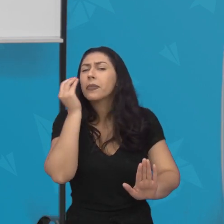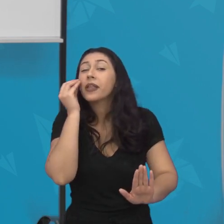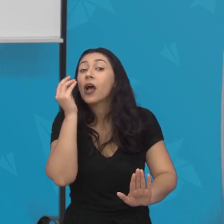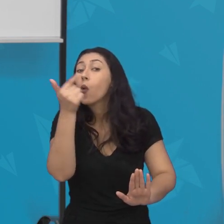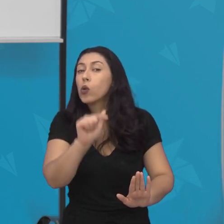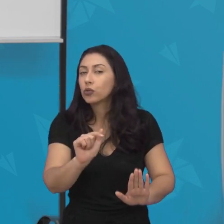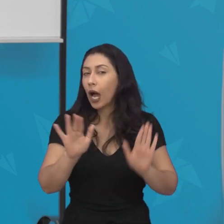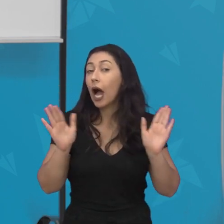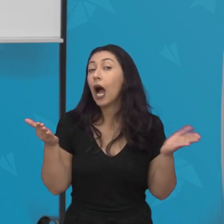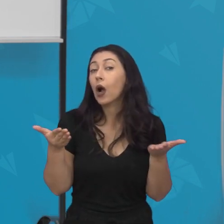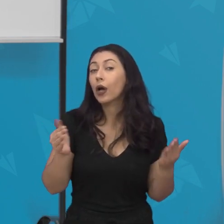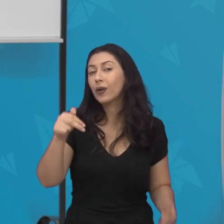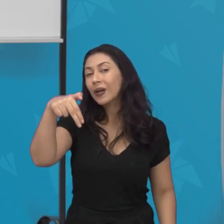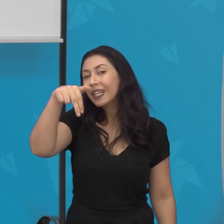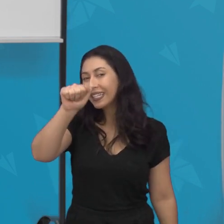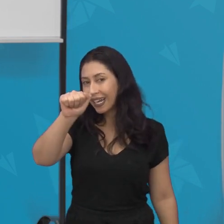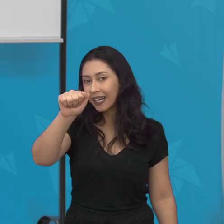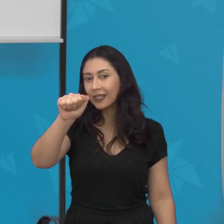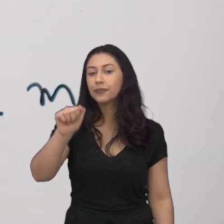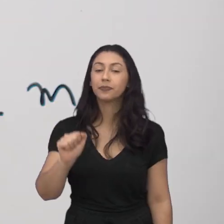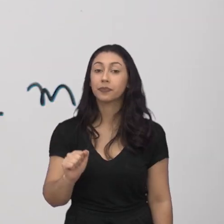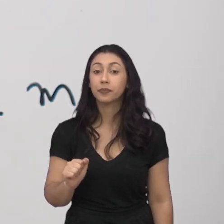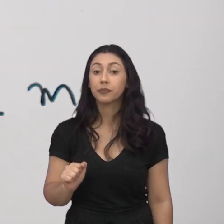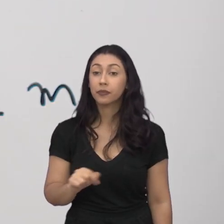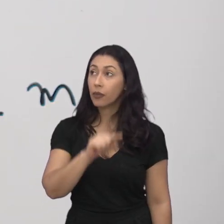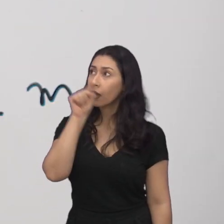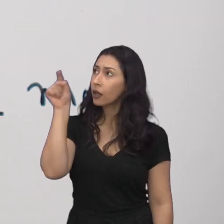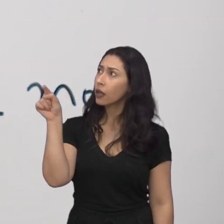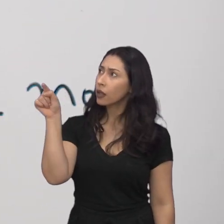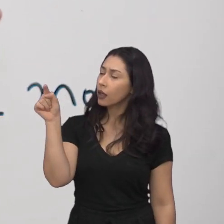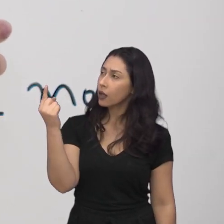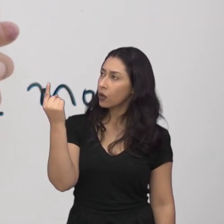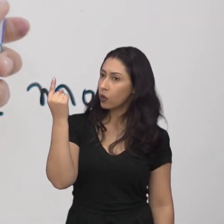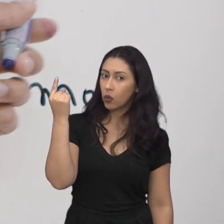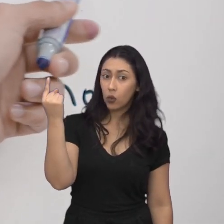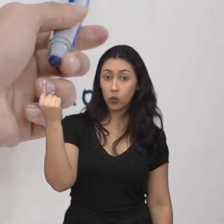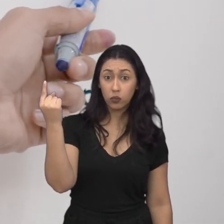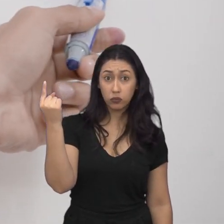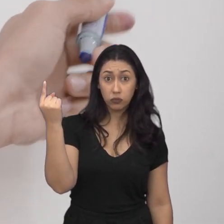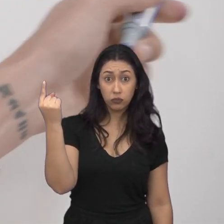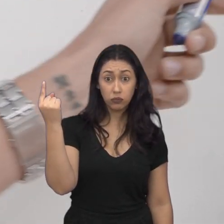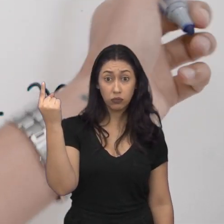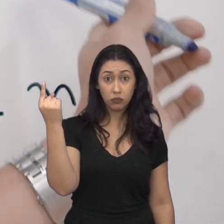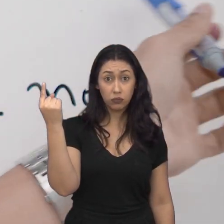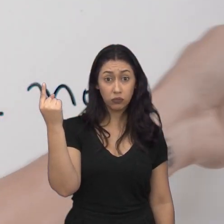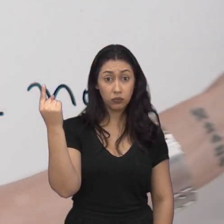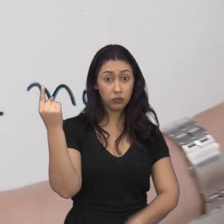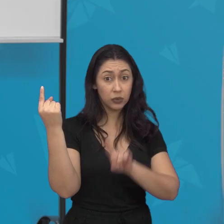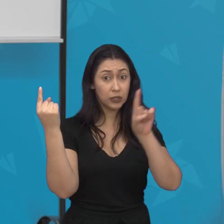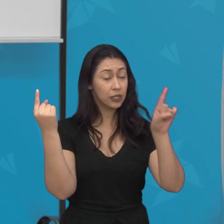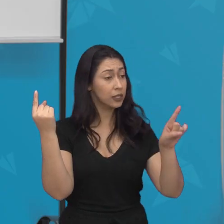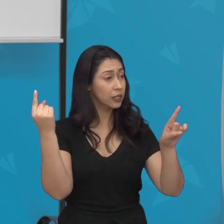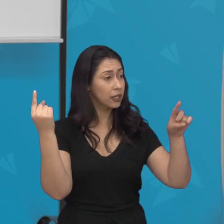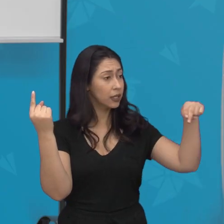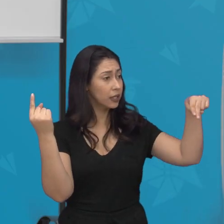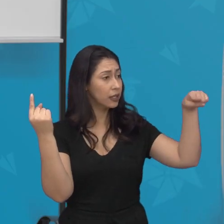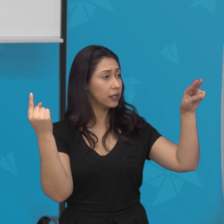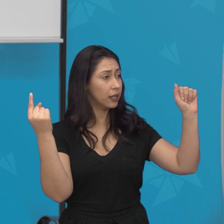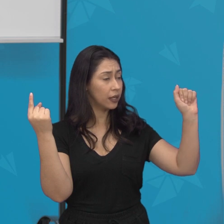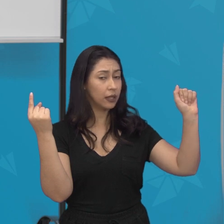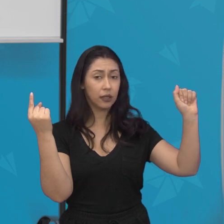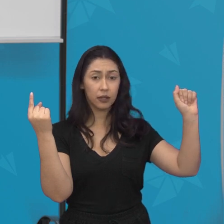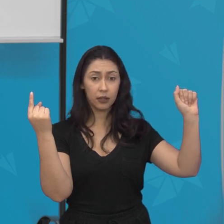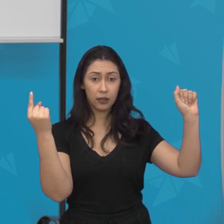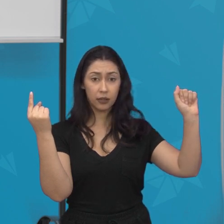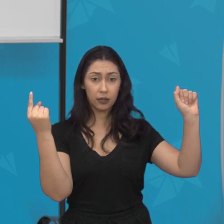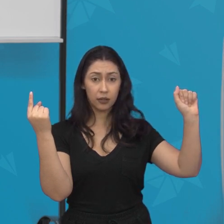Vamos tentar o Na. Na nós temos aqui NaS e aqui temos